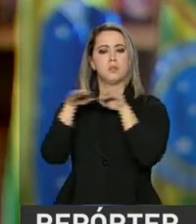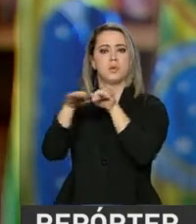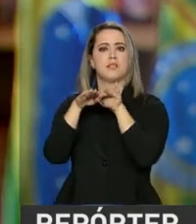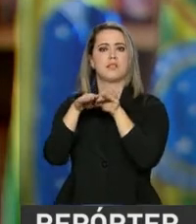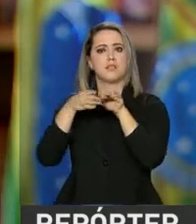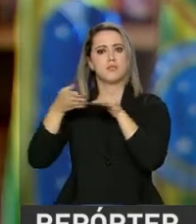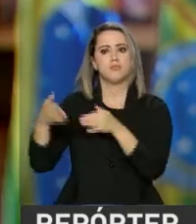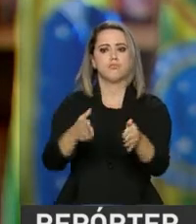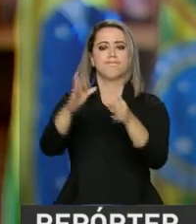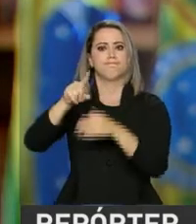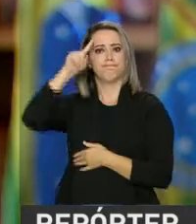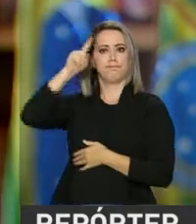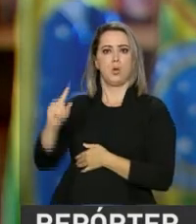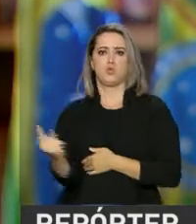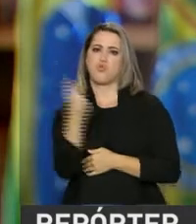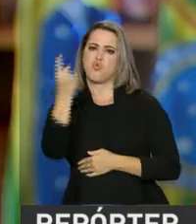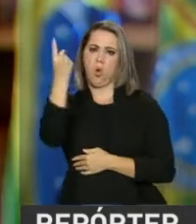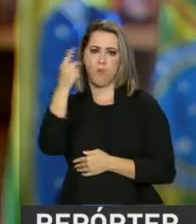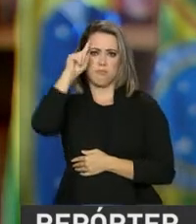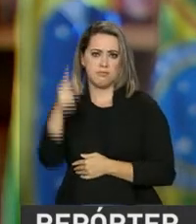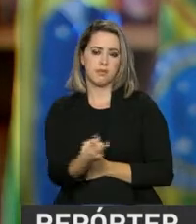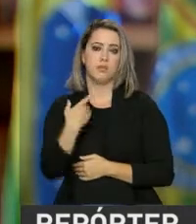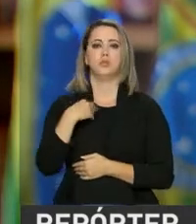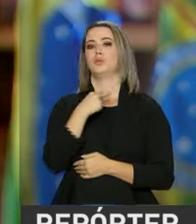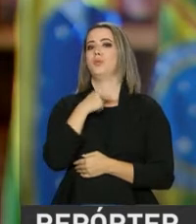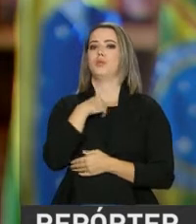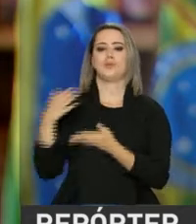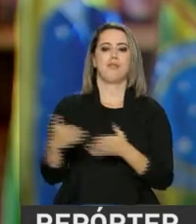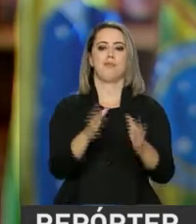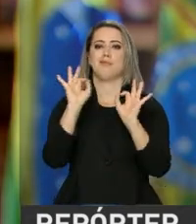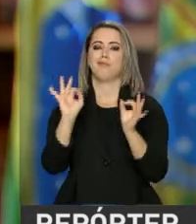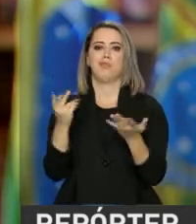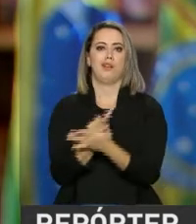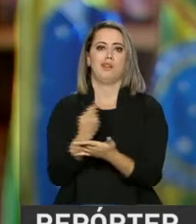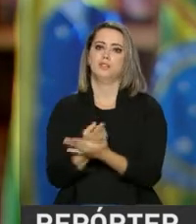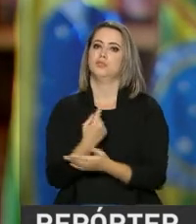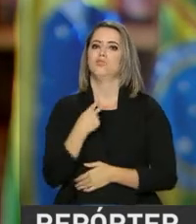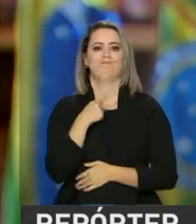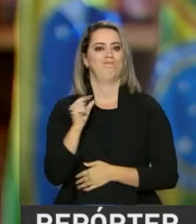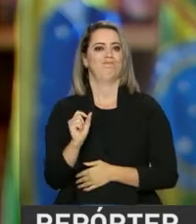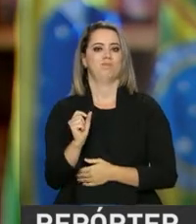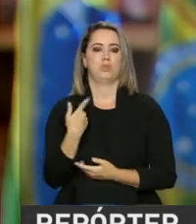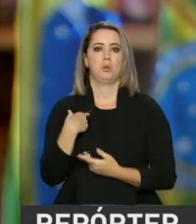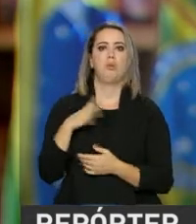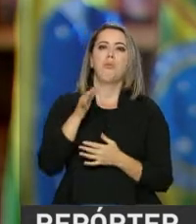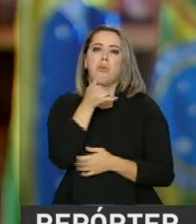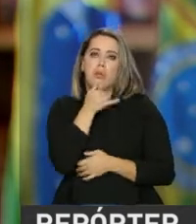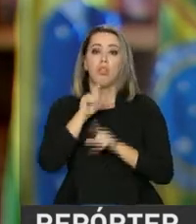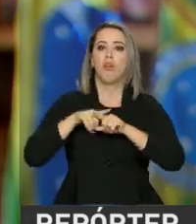a ditadura me permitirei que o brasil treina esse caminho não vou esmorecer